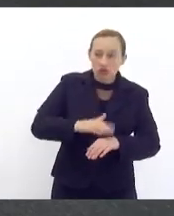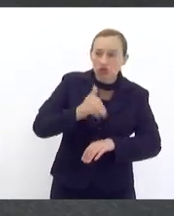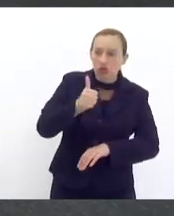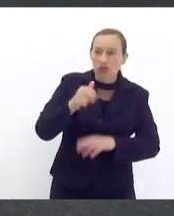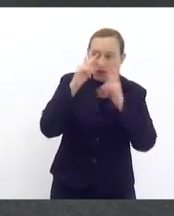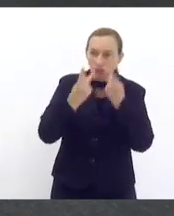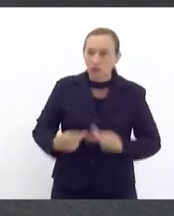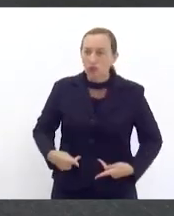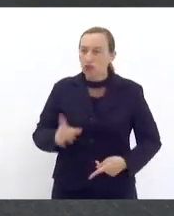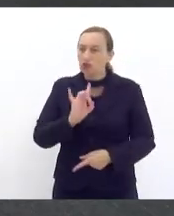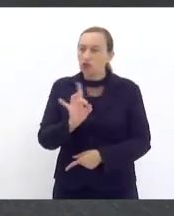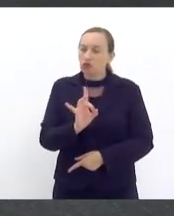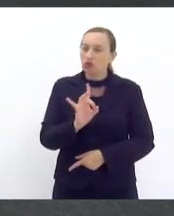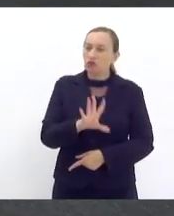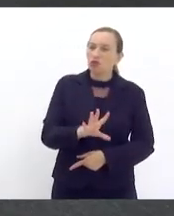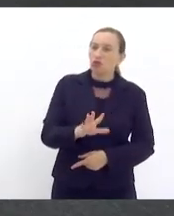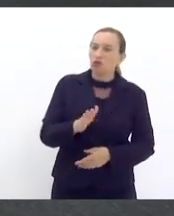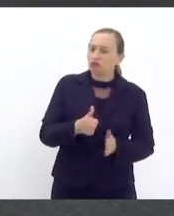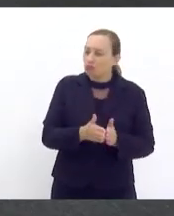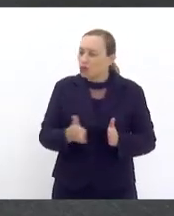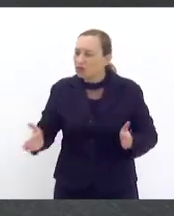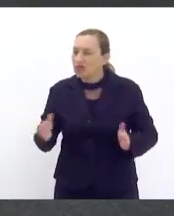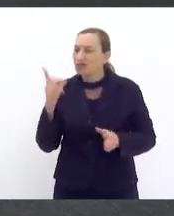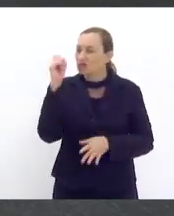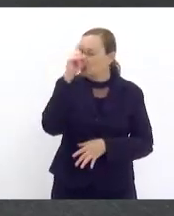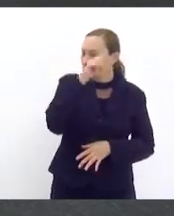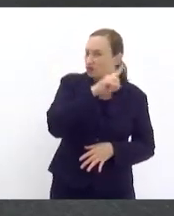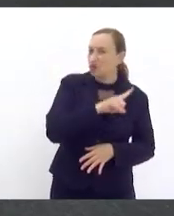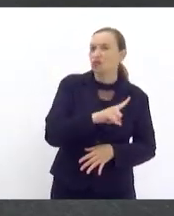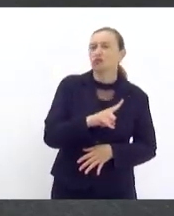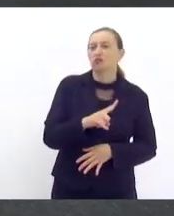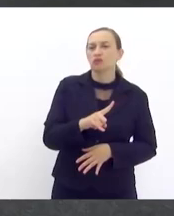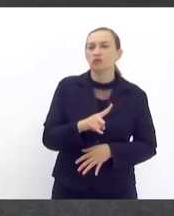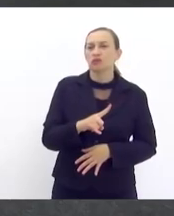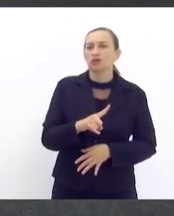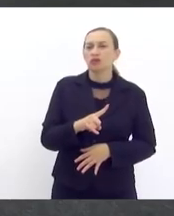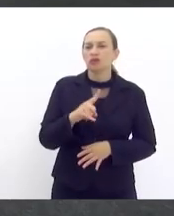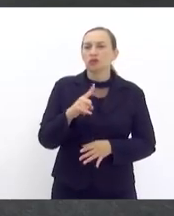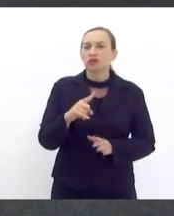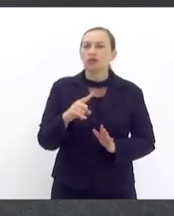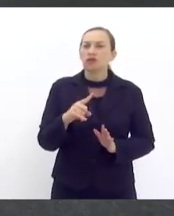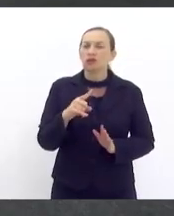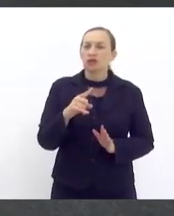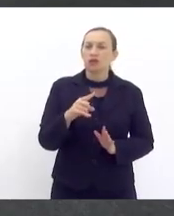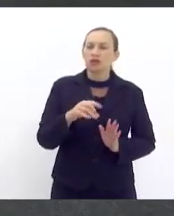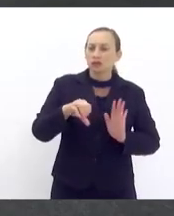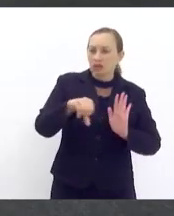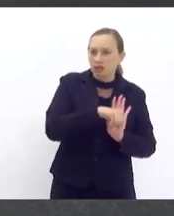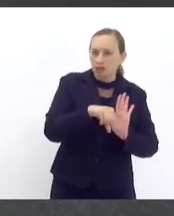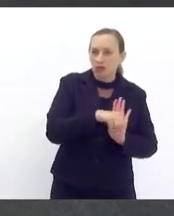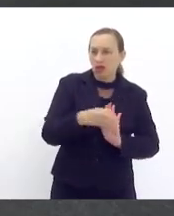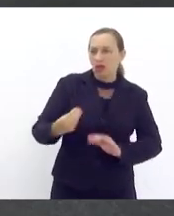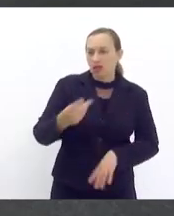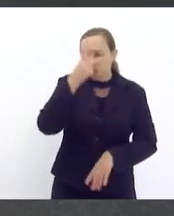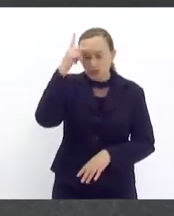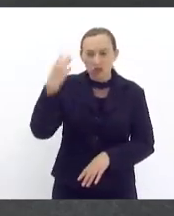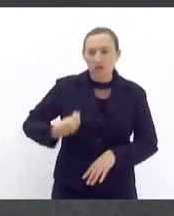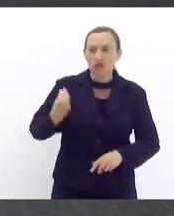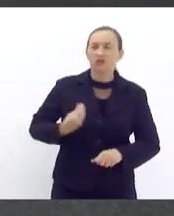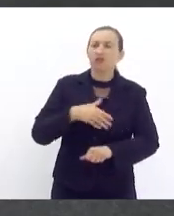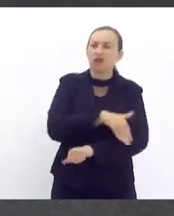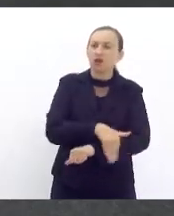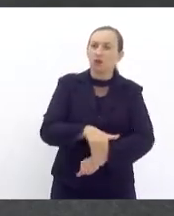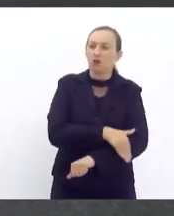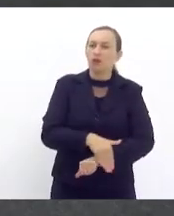e não só num processo que é muito duro e Cruel que tenta criminalizar essas pessoas que estão em situação de rua então que